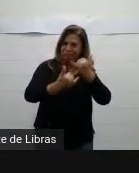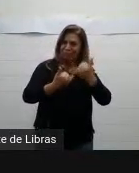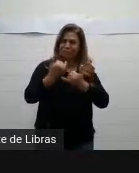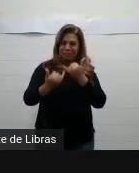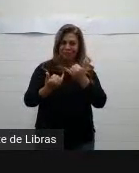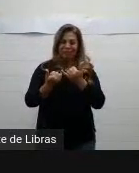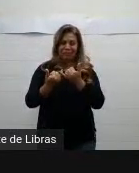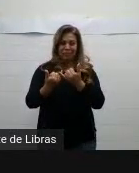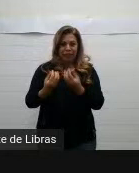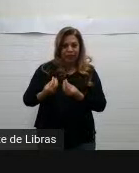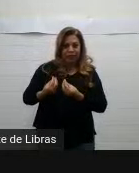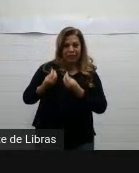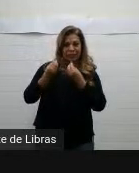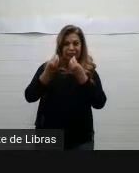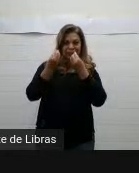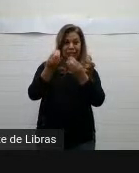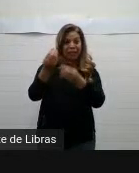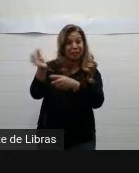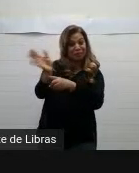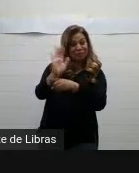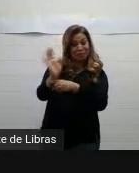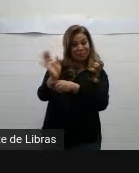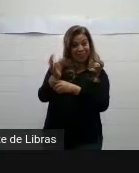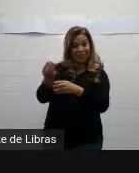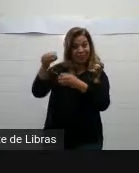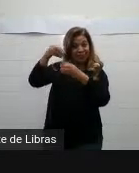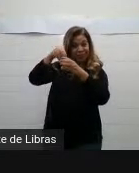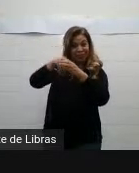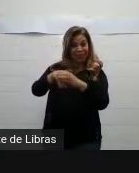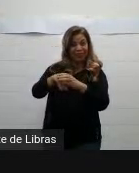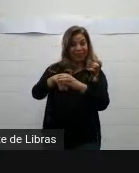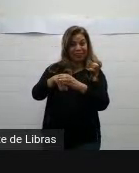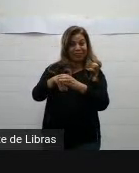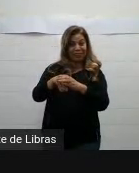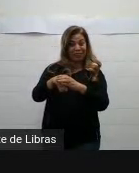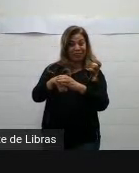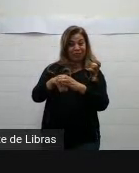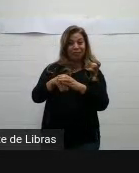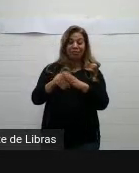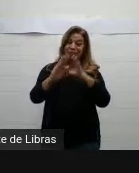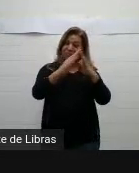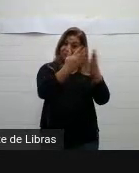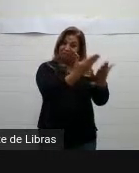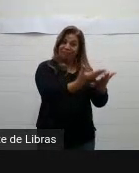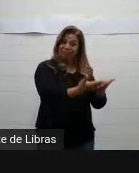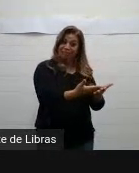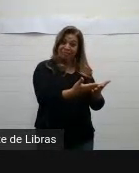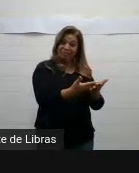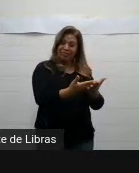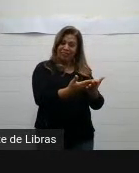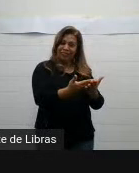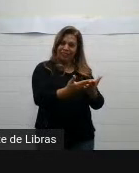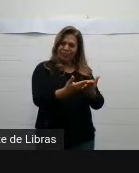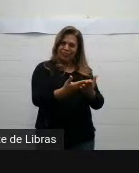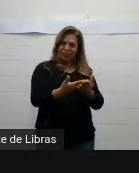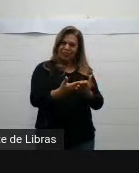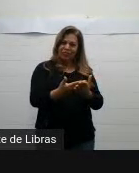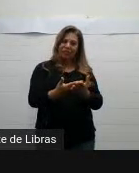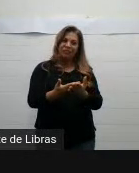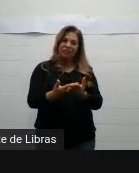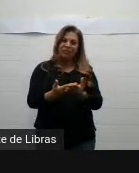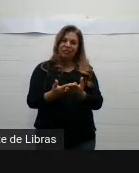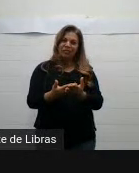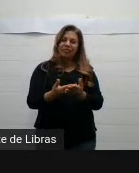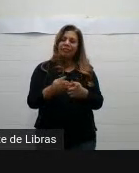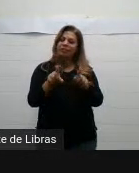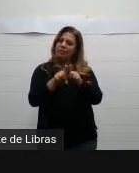a questão do cinema para dentro da escola, né? Trabalhar um pouco isso, e também, ao